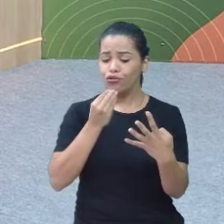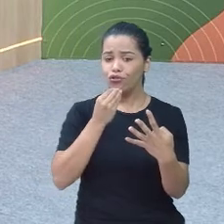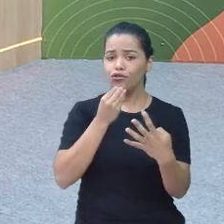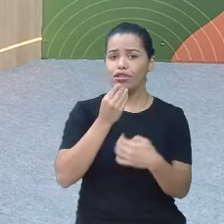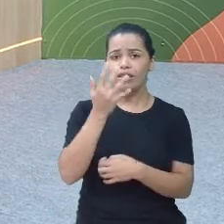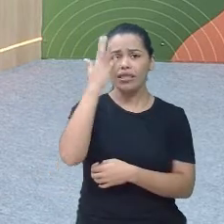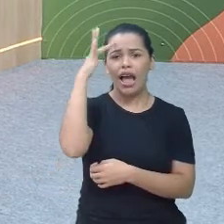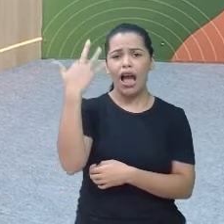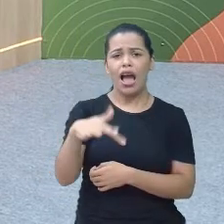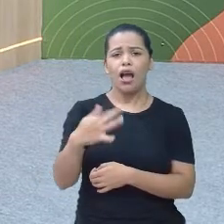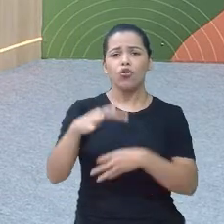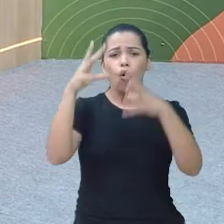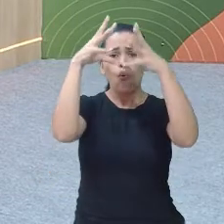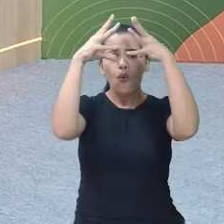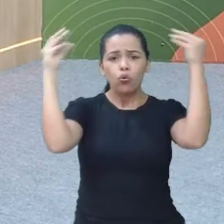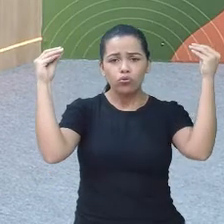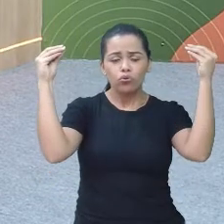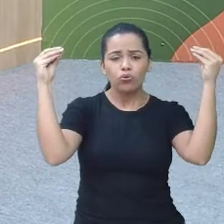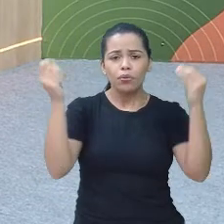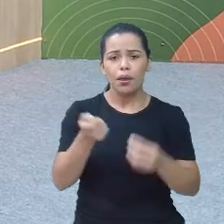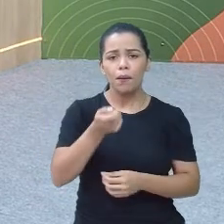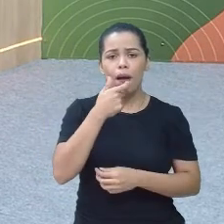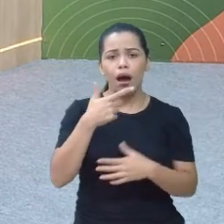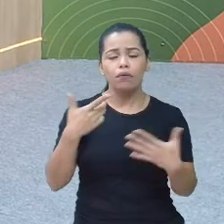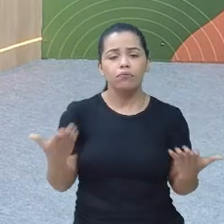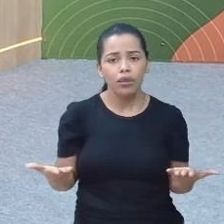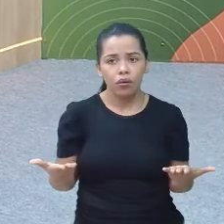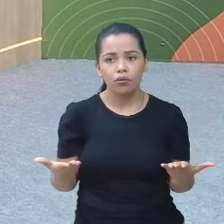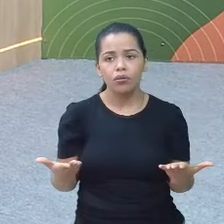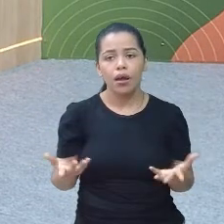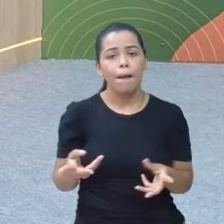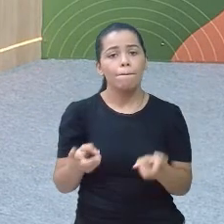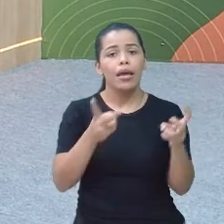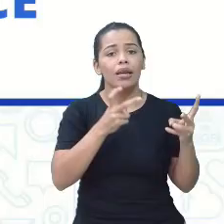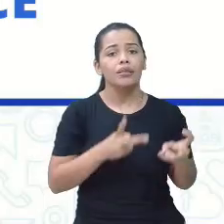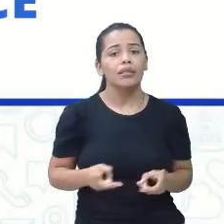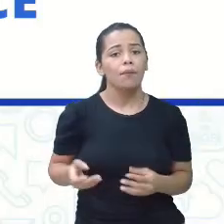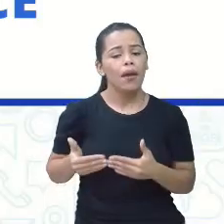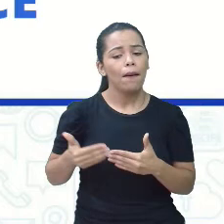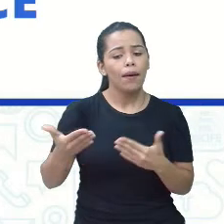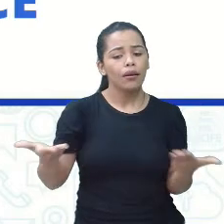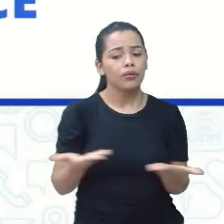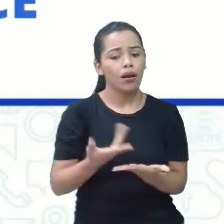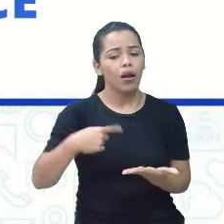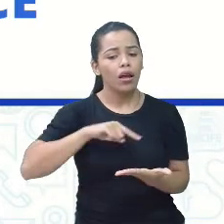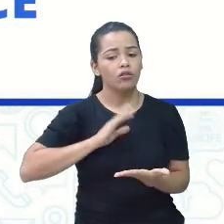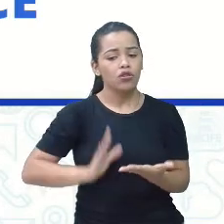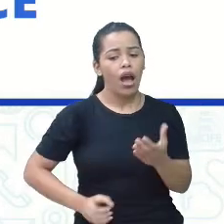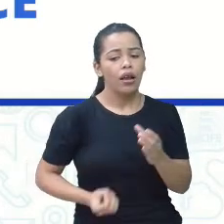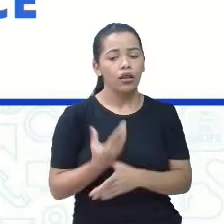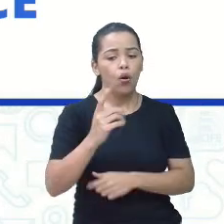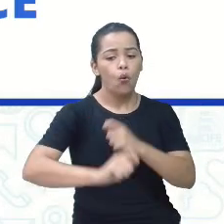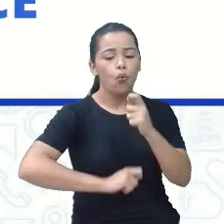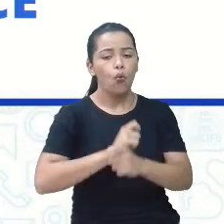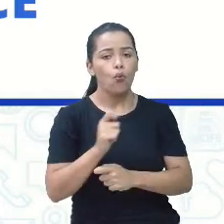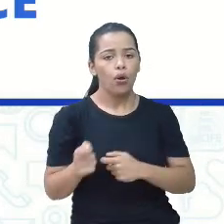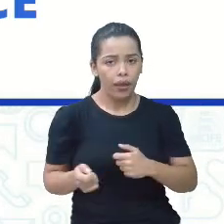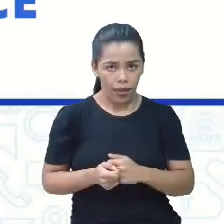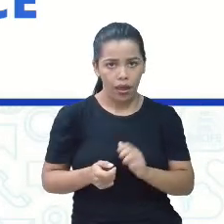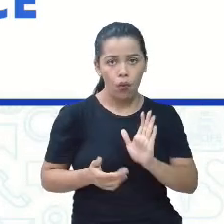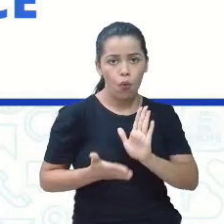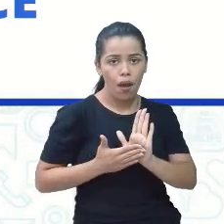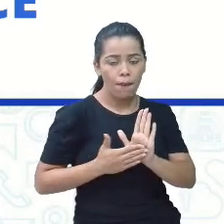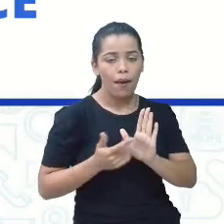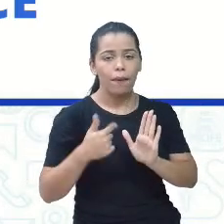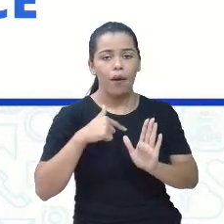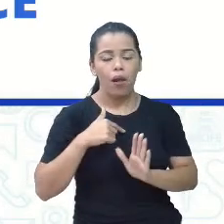você não ter mais esses sintomas, tá certo? Então, perceba que a partir de agora a gente criou um rótulo para o que a gente antes estava